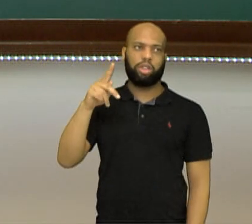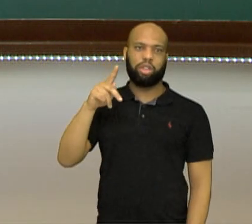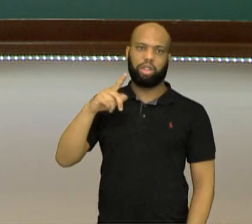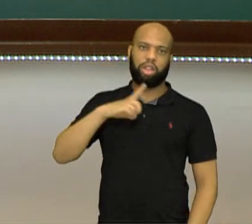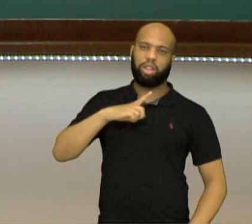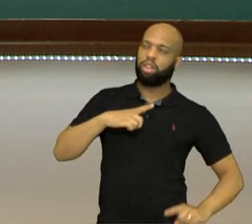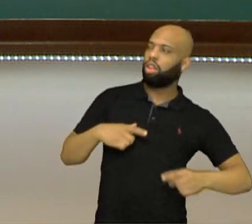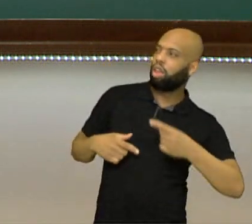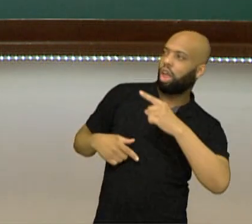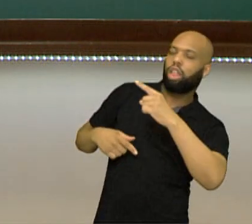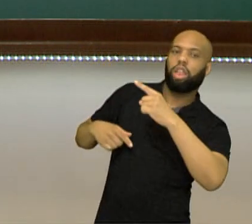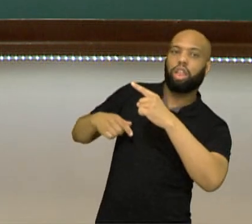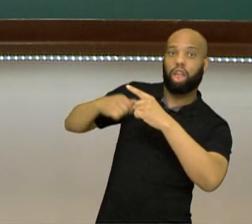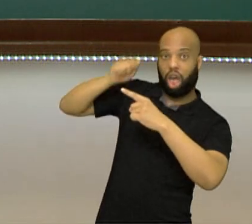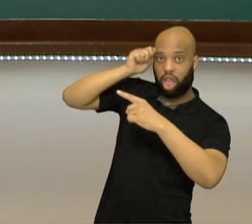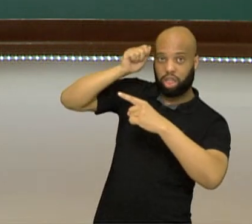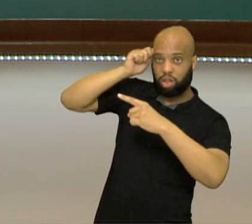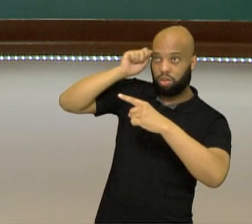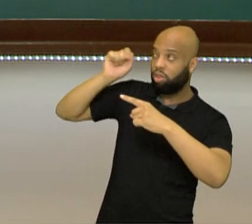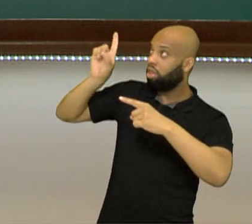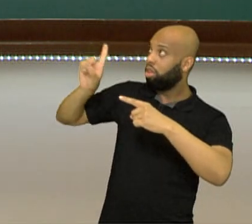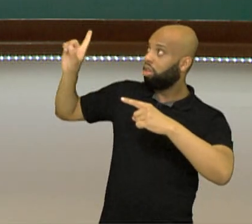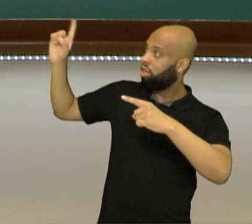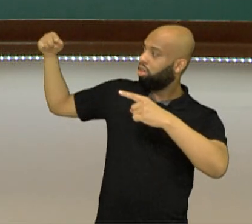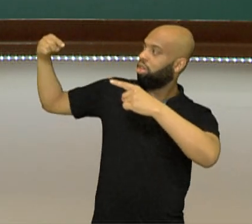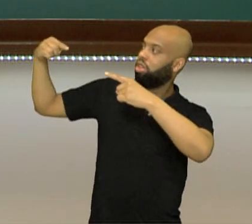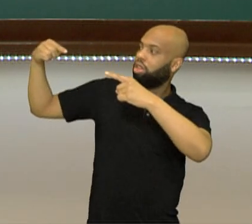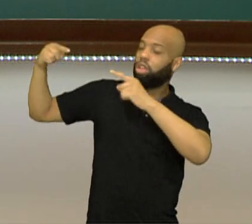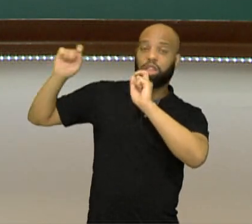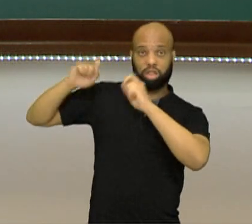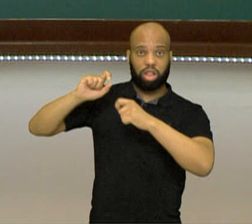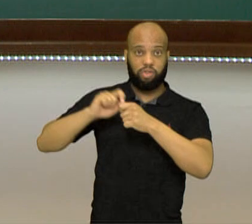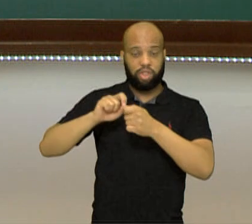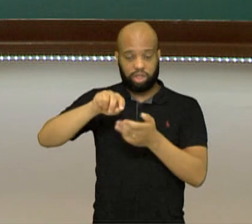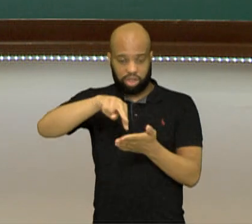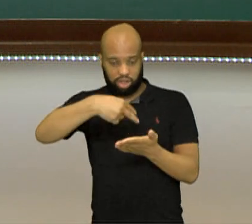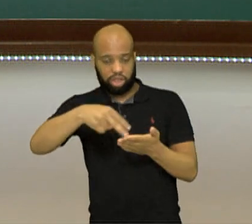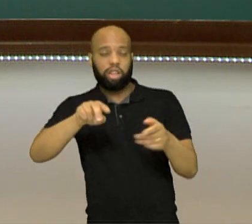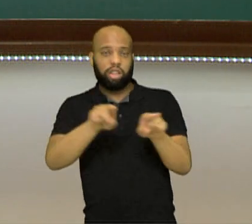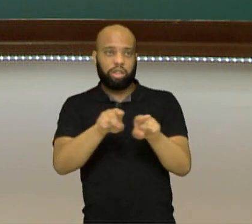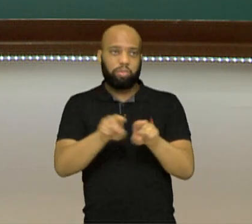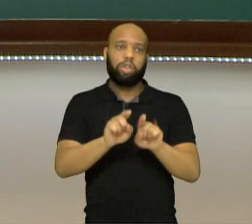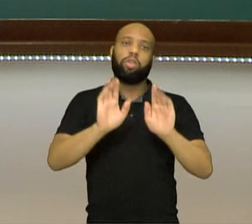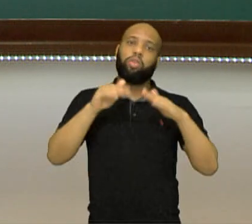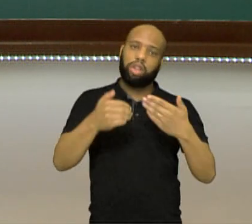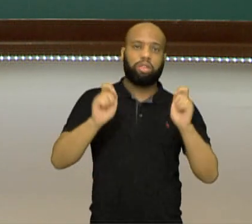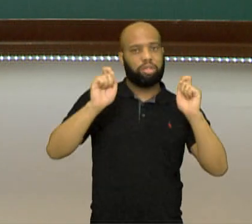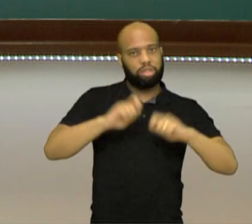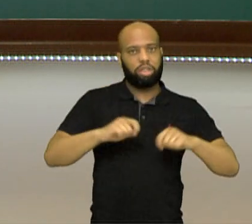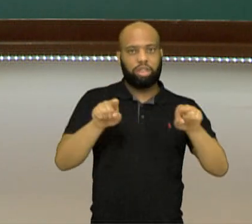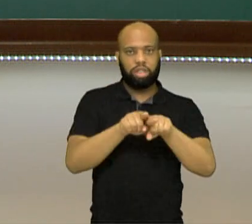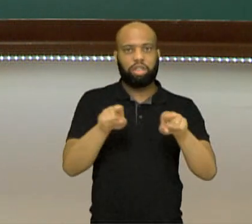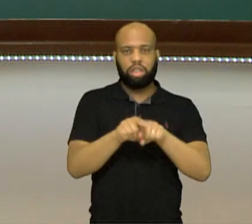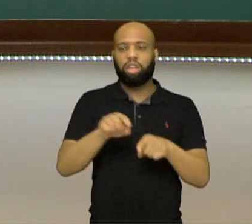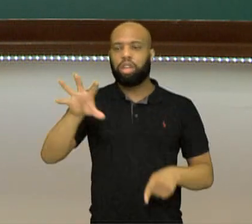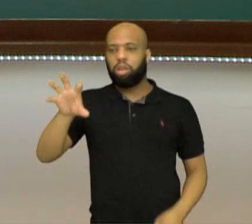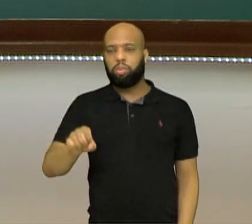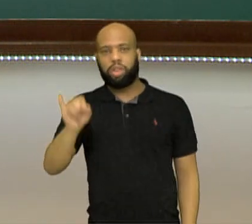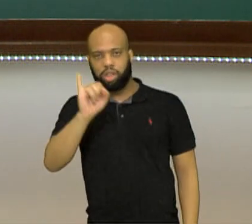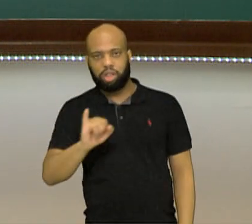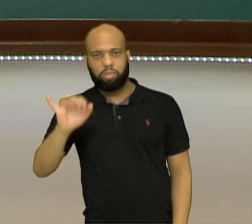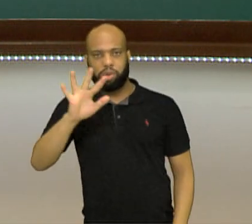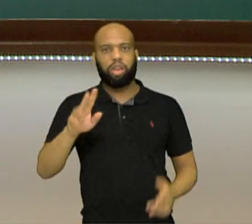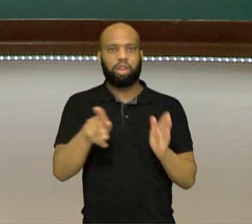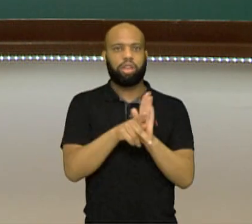Já imaginou que esse movimento pode dele surgir uma dança? Já imaginou? Então você pode pegar imagens de revista que